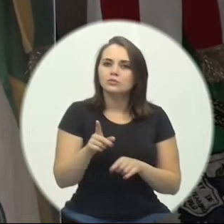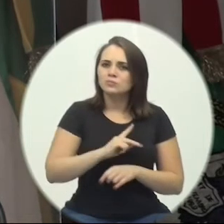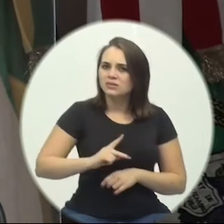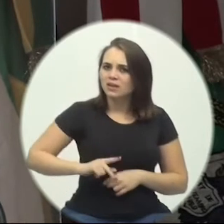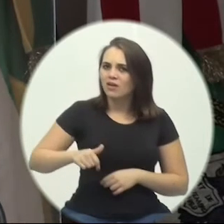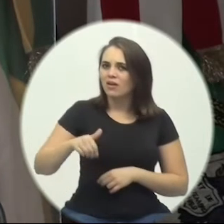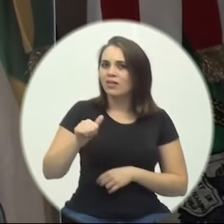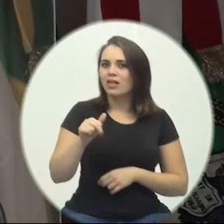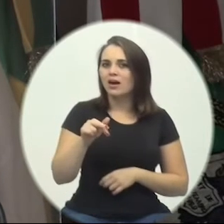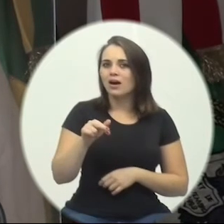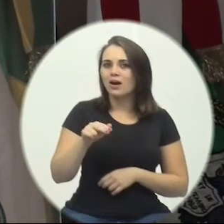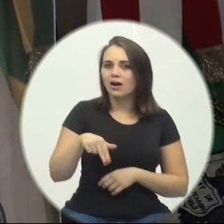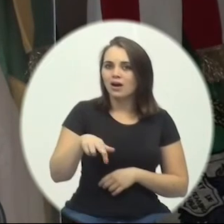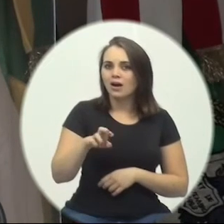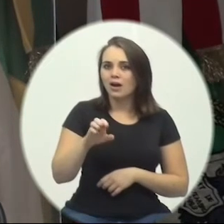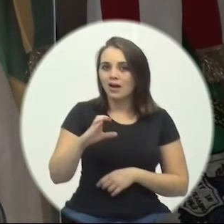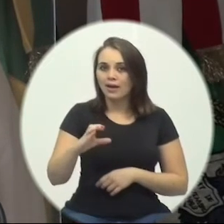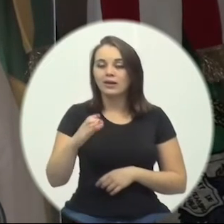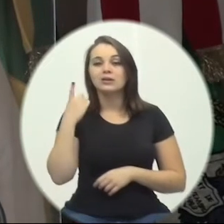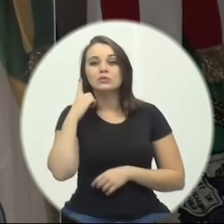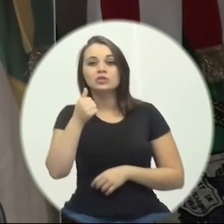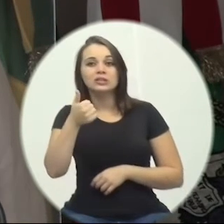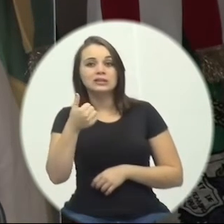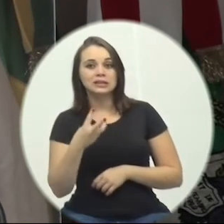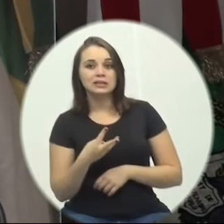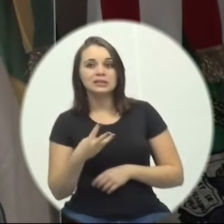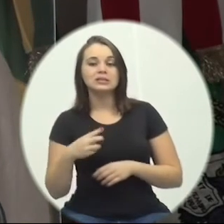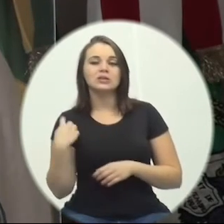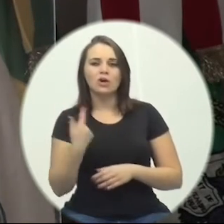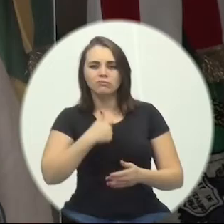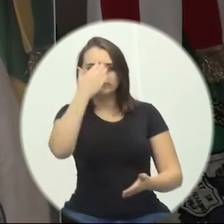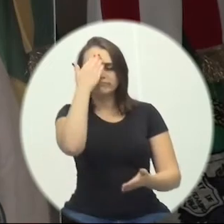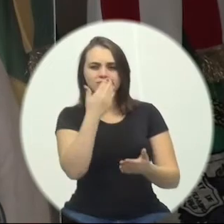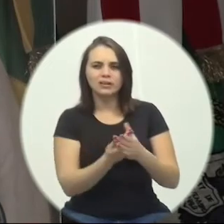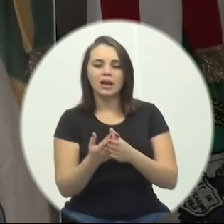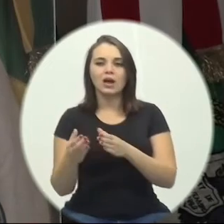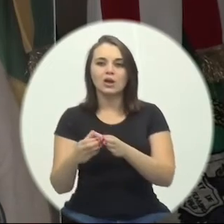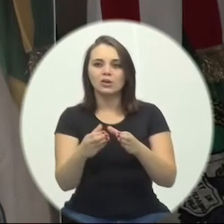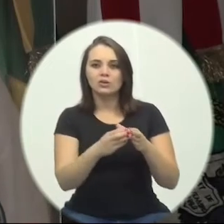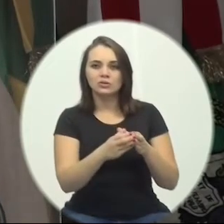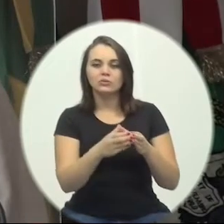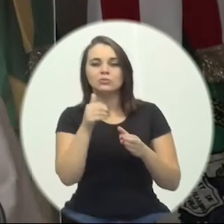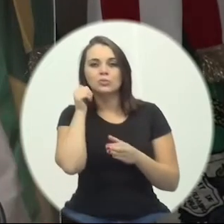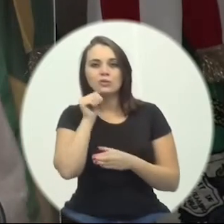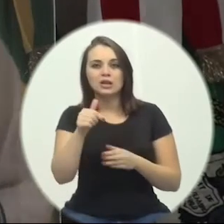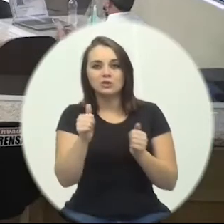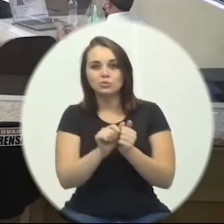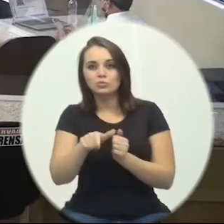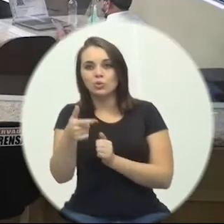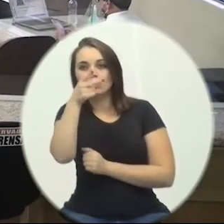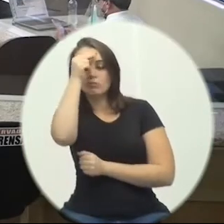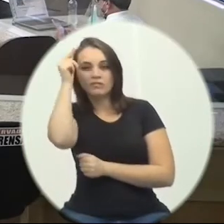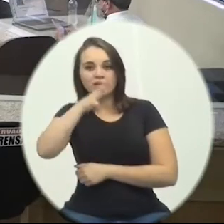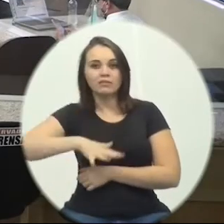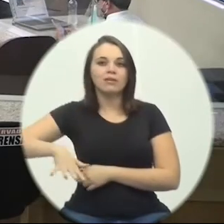essa viabilidade. No dia 13 de maio, vamos consolidar a criação da nossa frente junto aos outros prefeitos aqui da região. Muito obrigada.